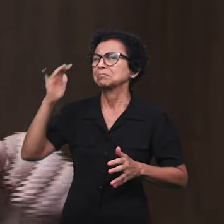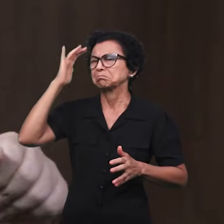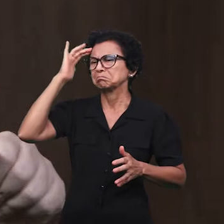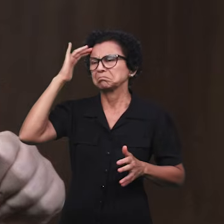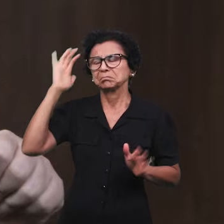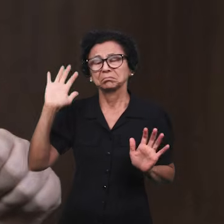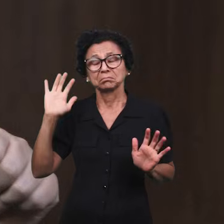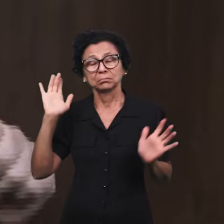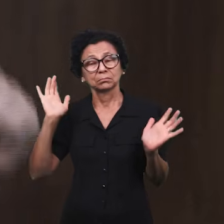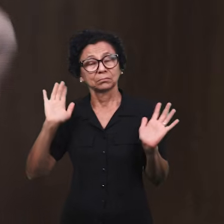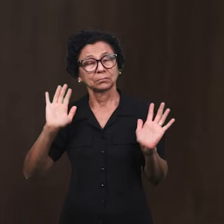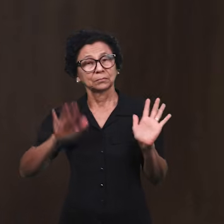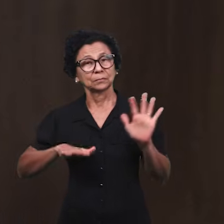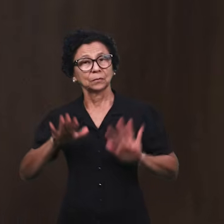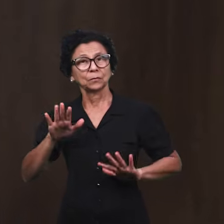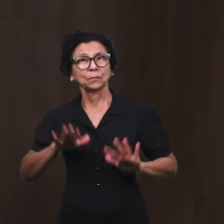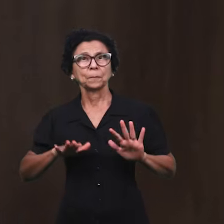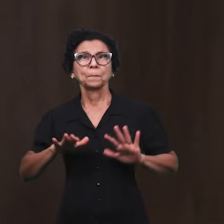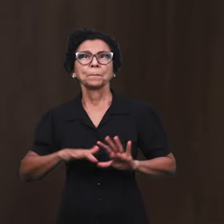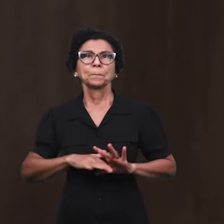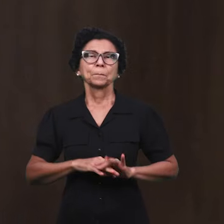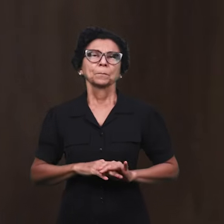compreender. Mas tem